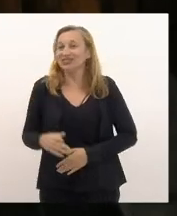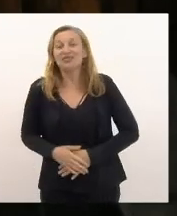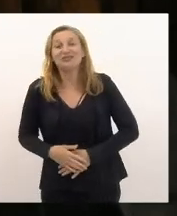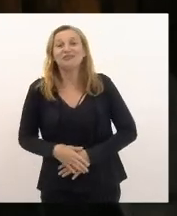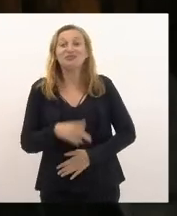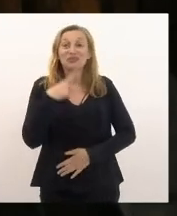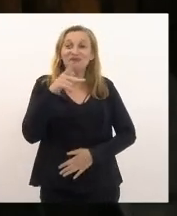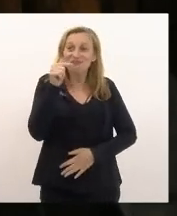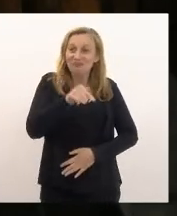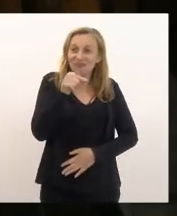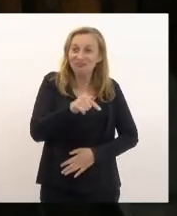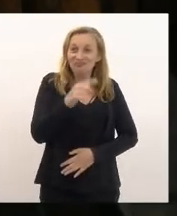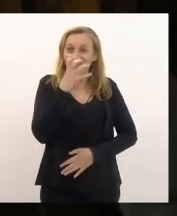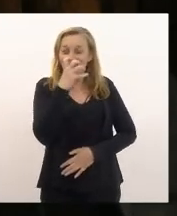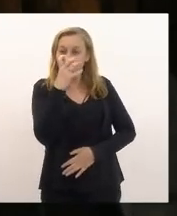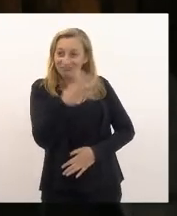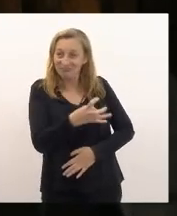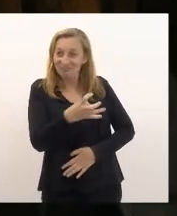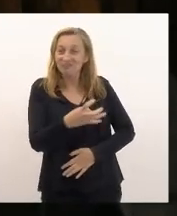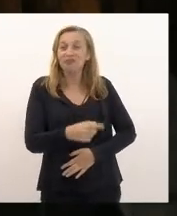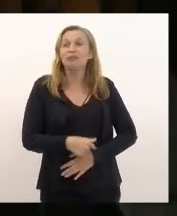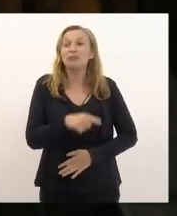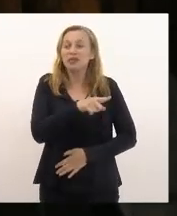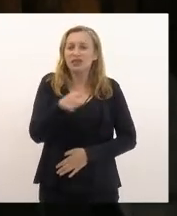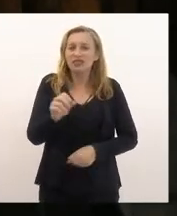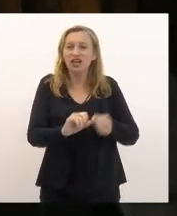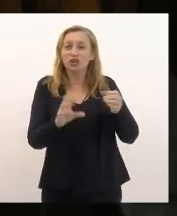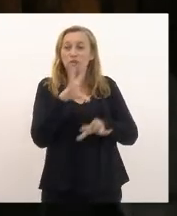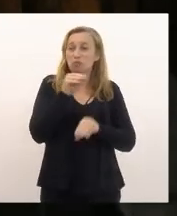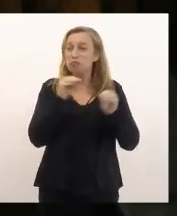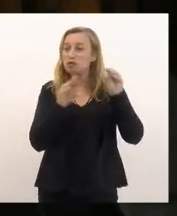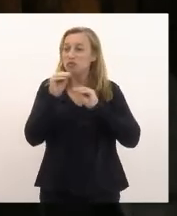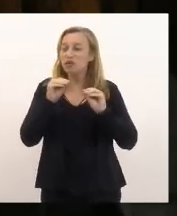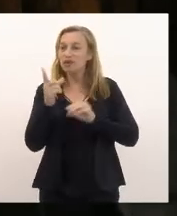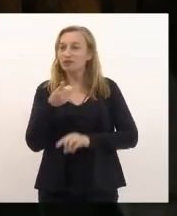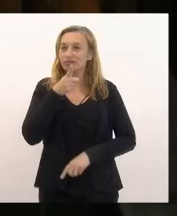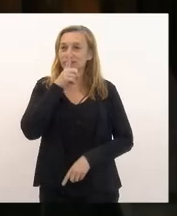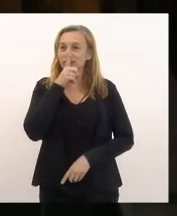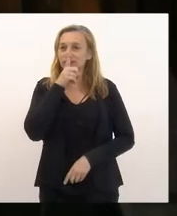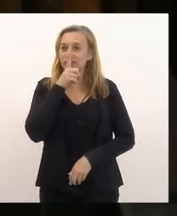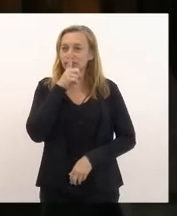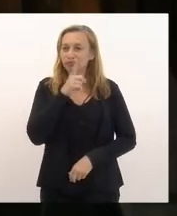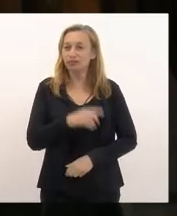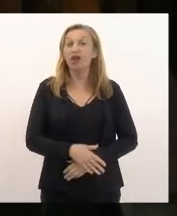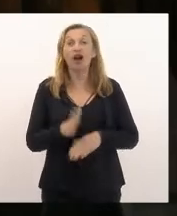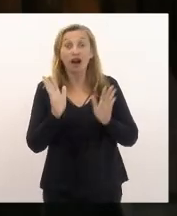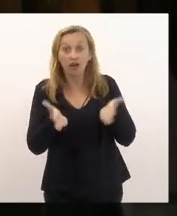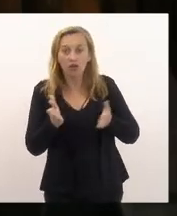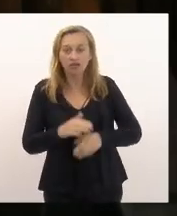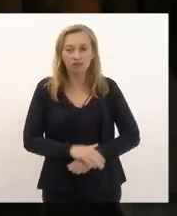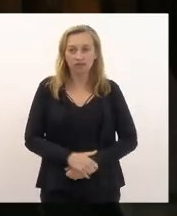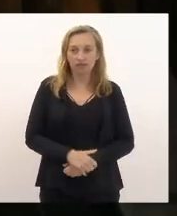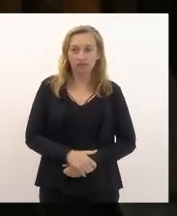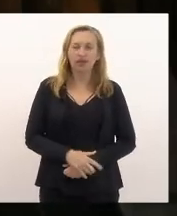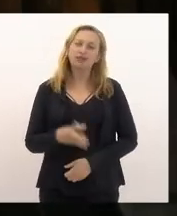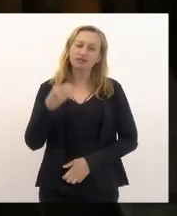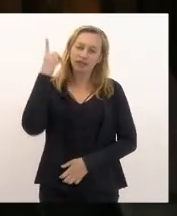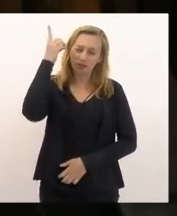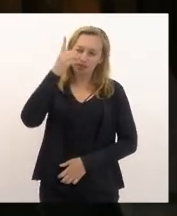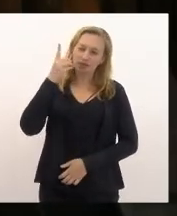aqui essa acusação. Eles fizeram todo o mimimi do mundo e se calaram. Agora,